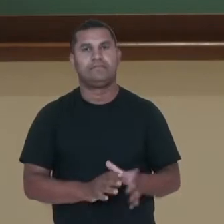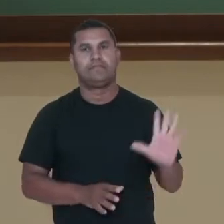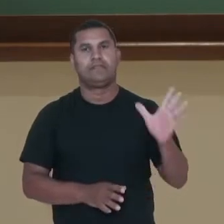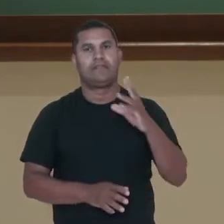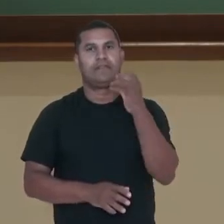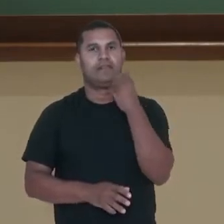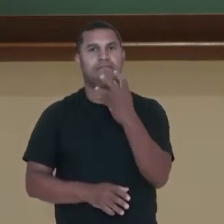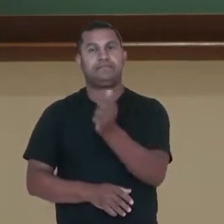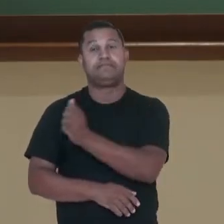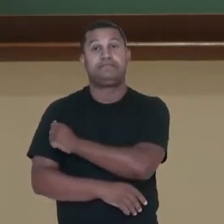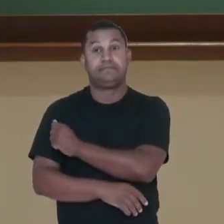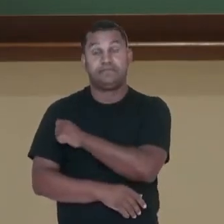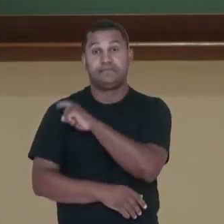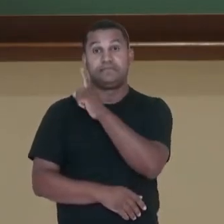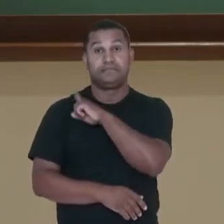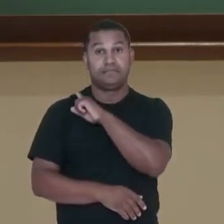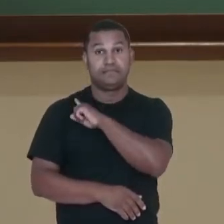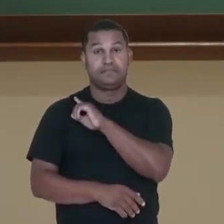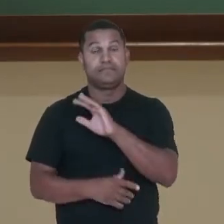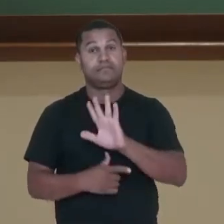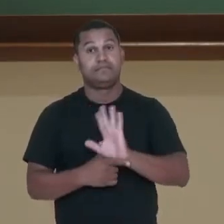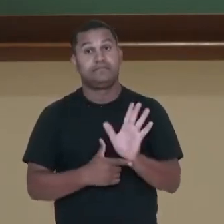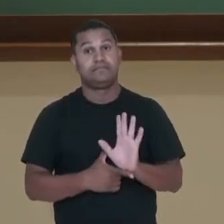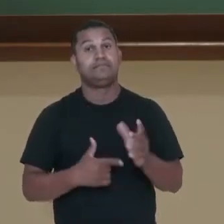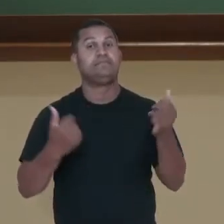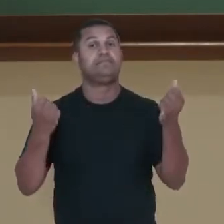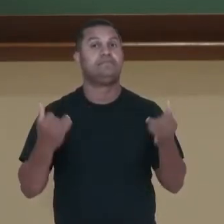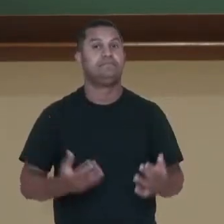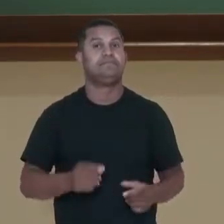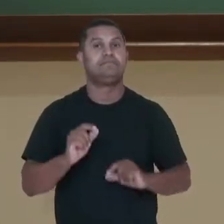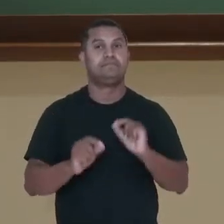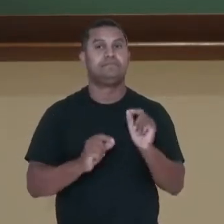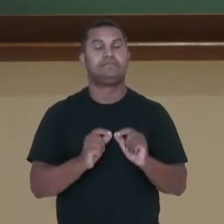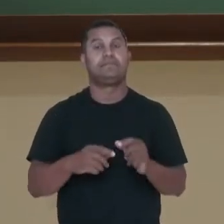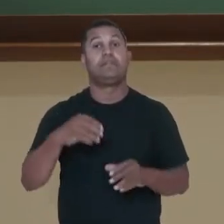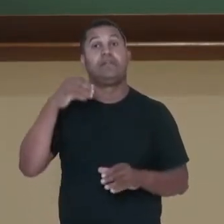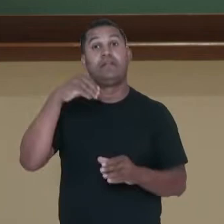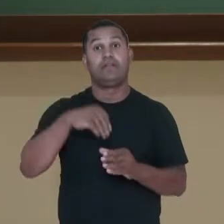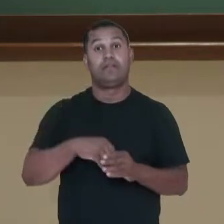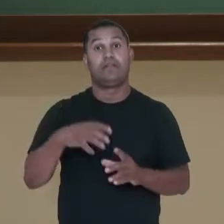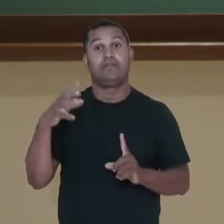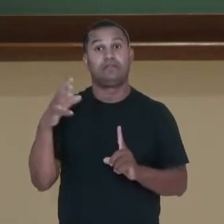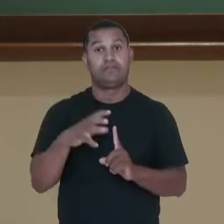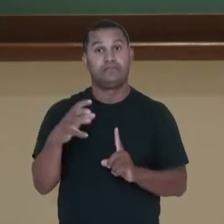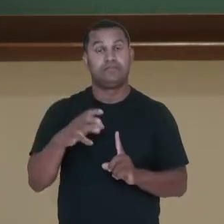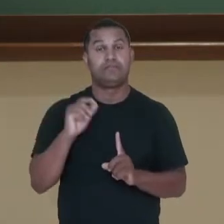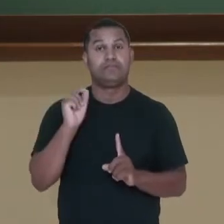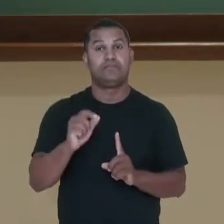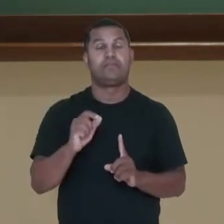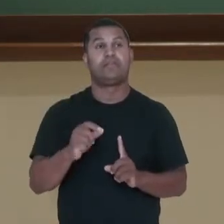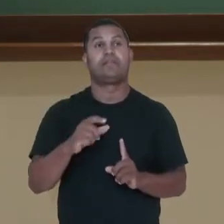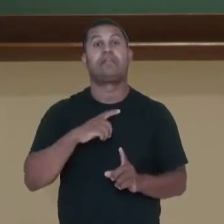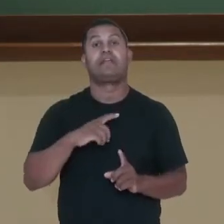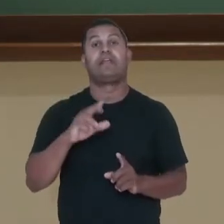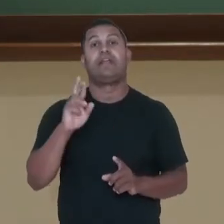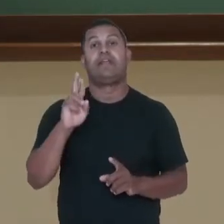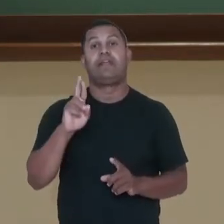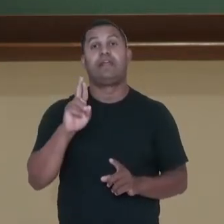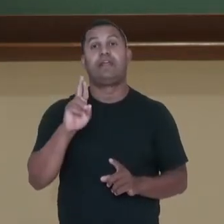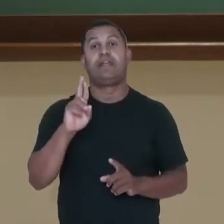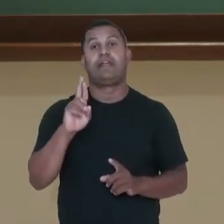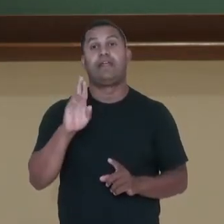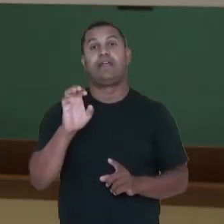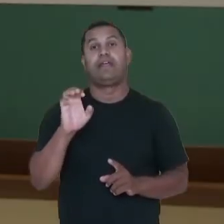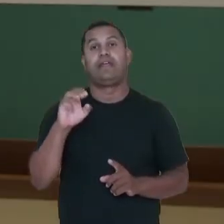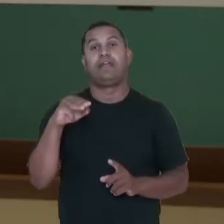Olá, estudantes da primeira série. Nesse vídeo nós vamos falar sobre influências genéticas em doenças reemergentes. Alguma